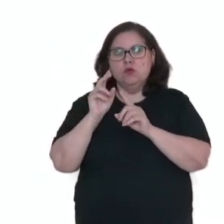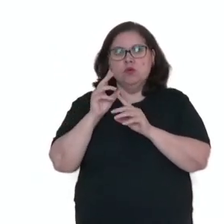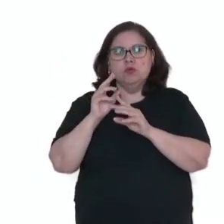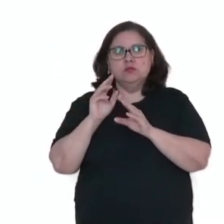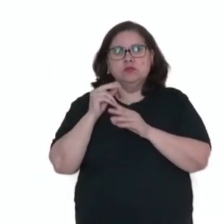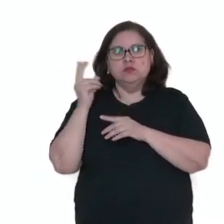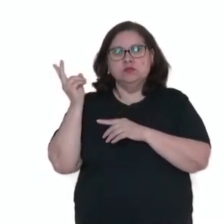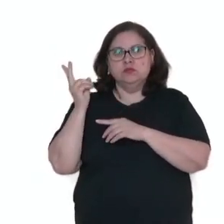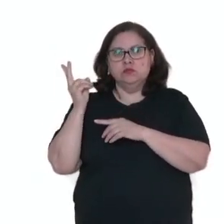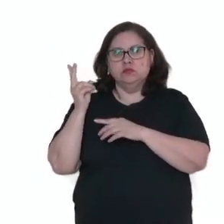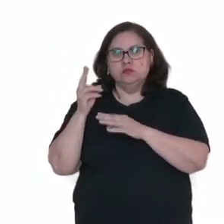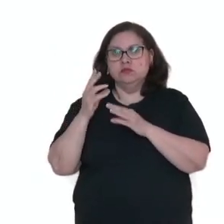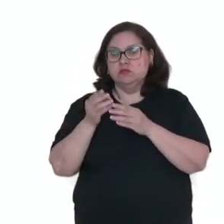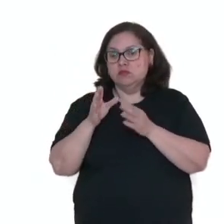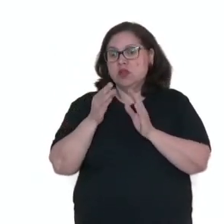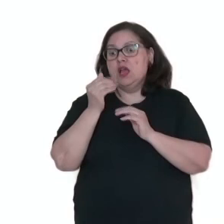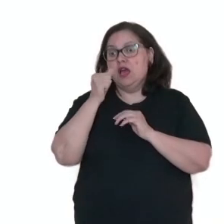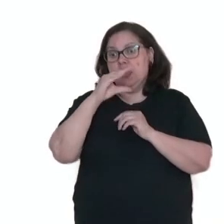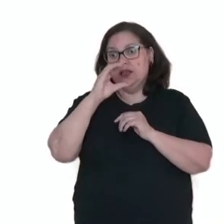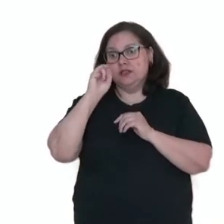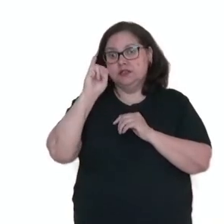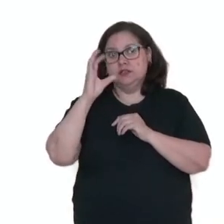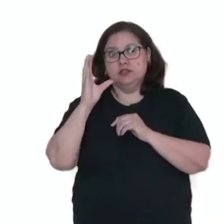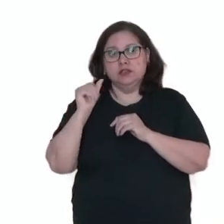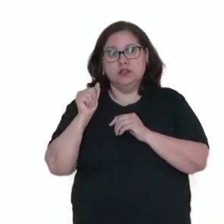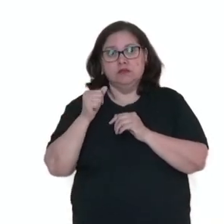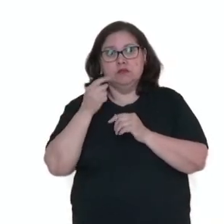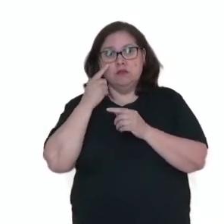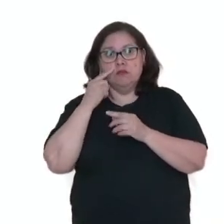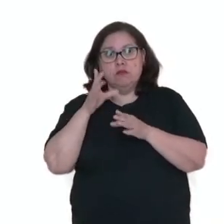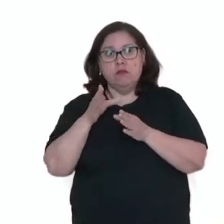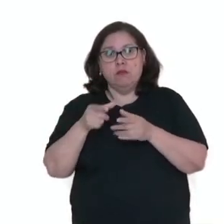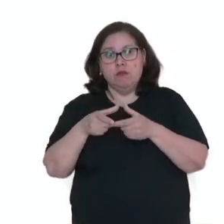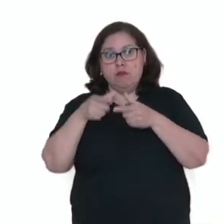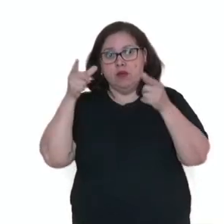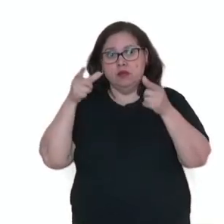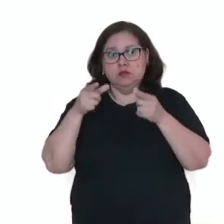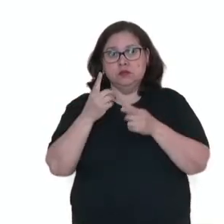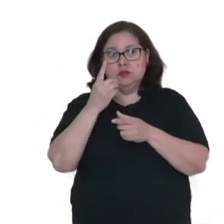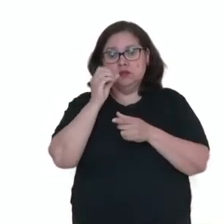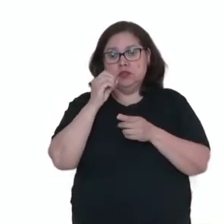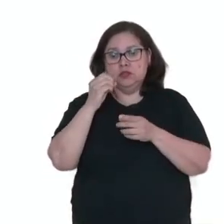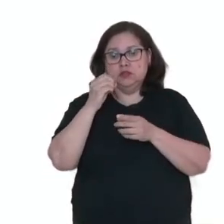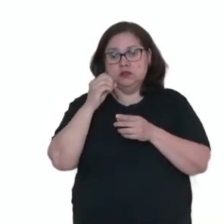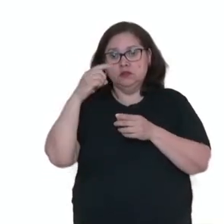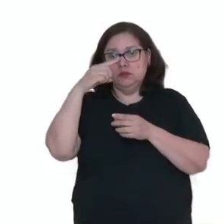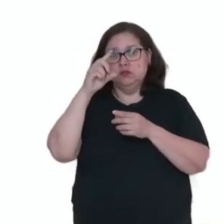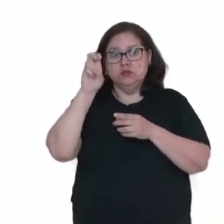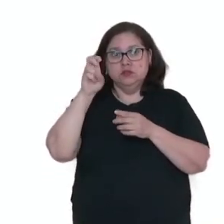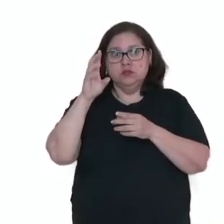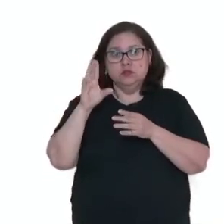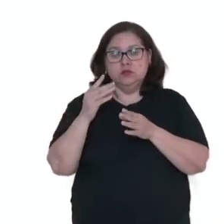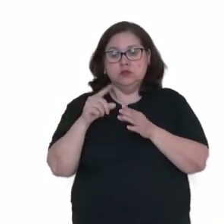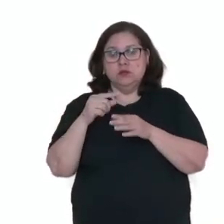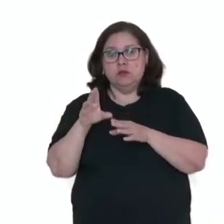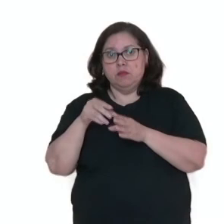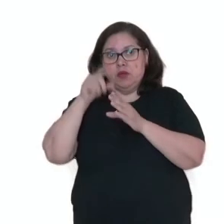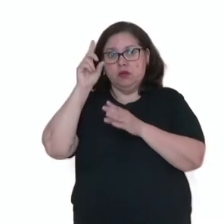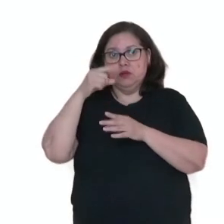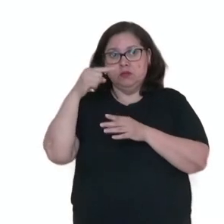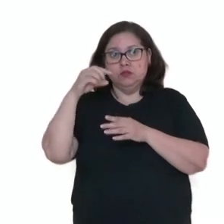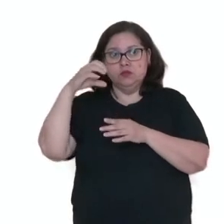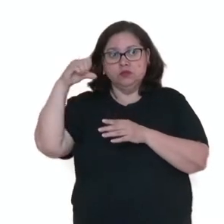caso desta, concentração de H+ maior, observe, 10 elevado a menos 5 é maior que 10 elevado a menos